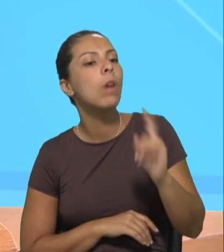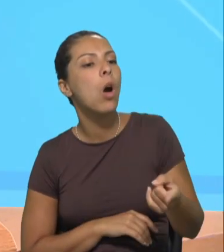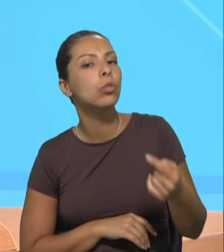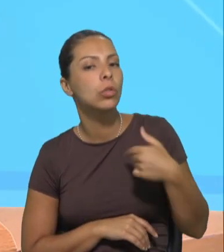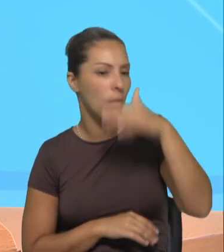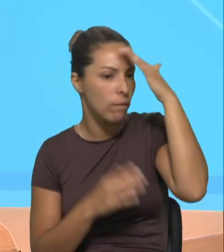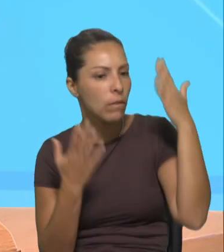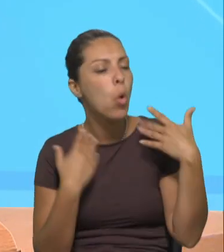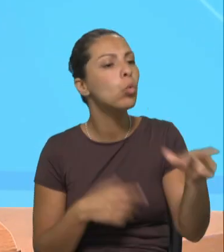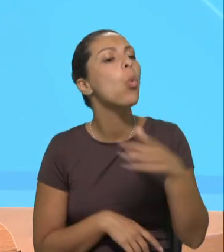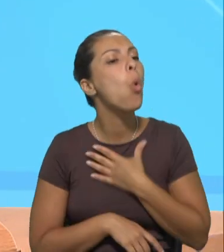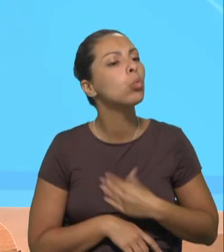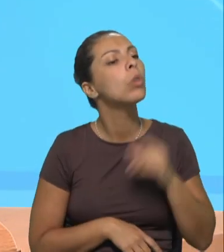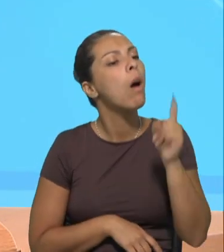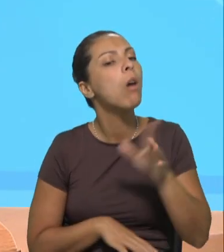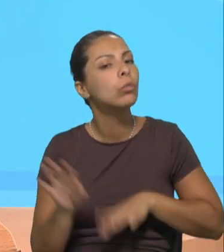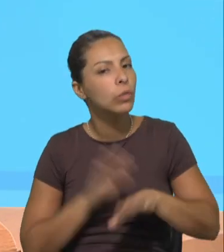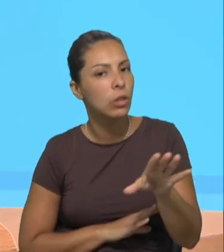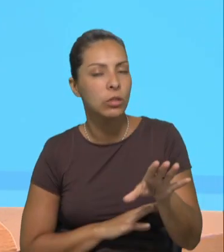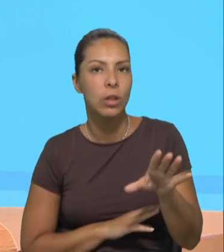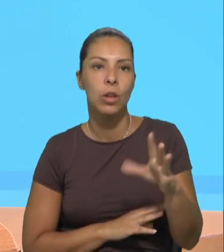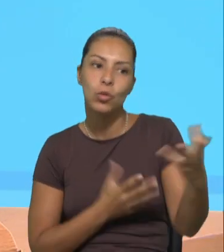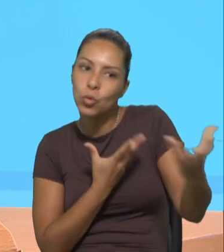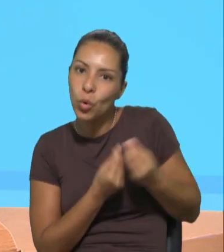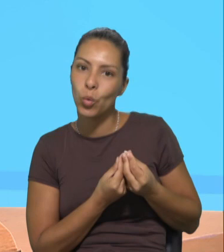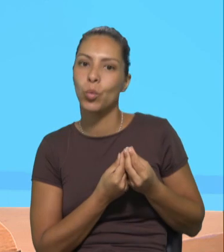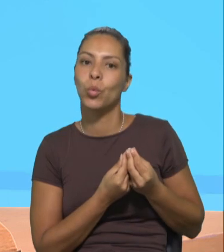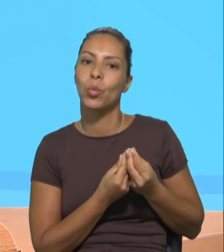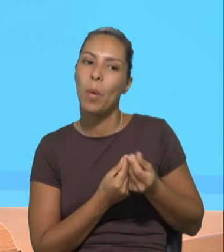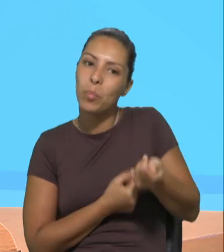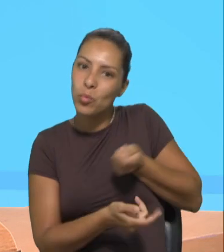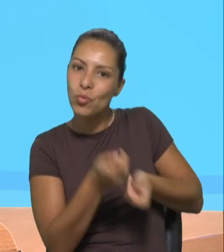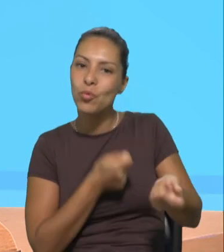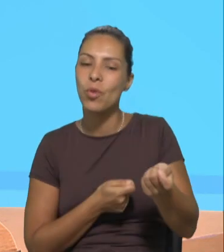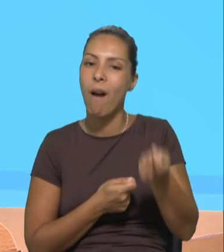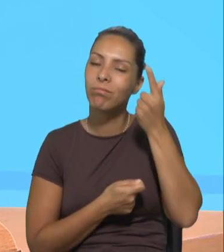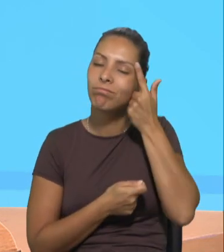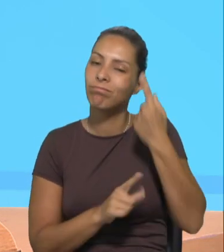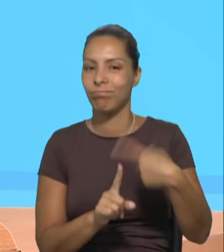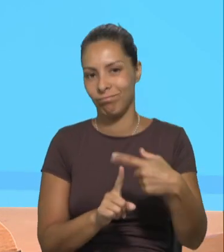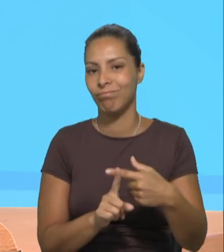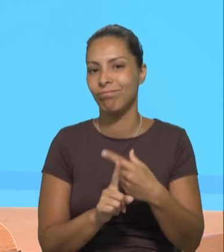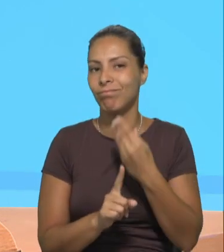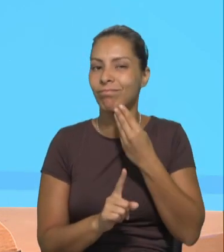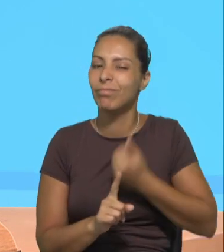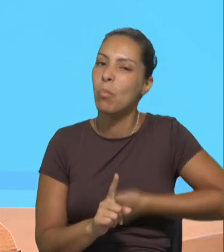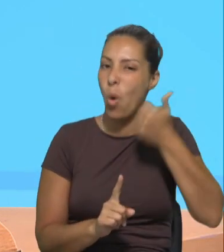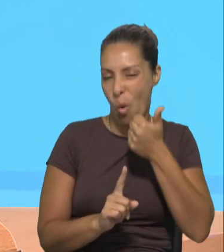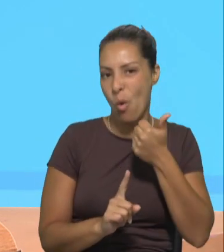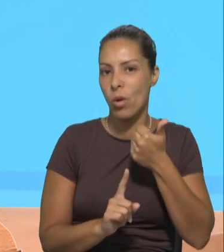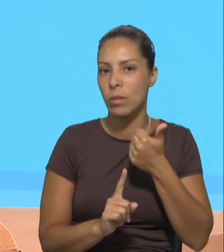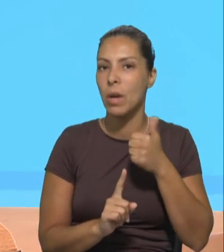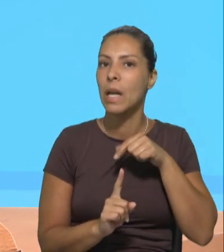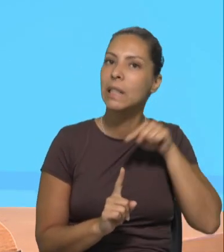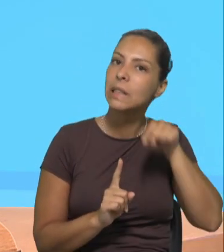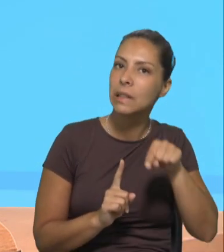que vocês gostariam de fazer, e aquilo vai sendo construído em conjunto, tem outro sabor, outro compromisso. E é sobretudo